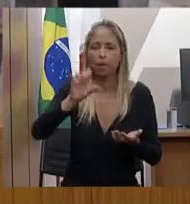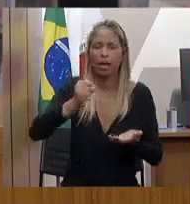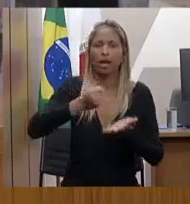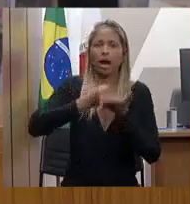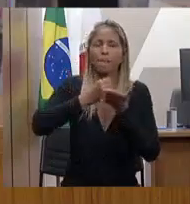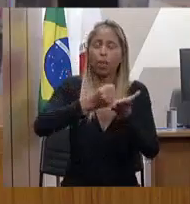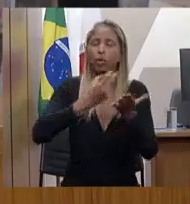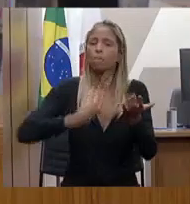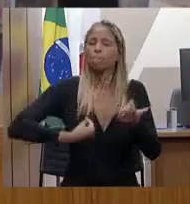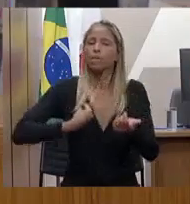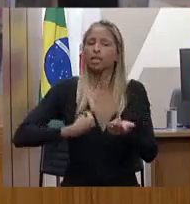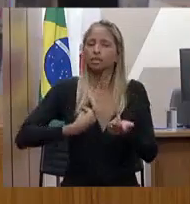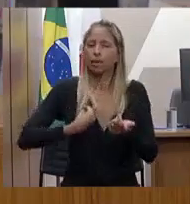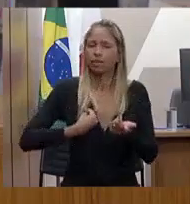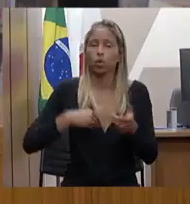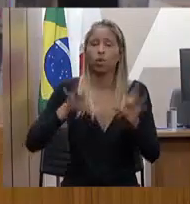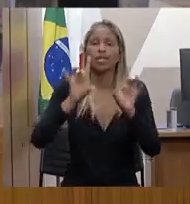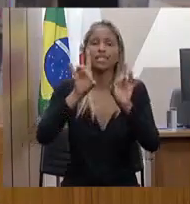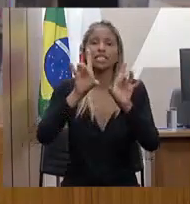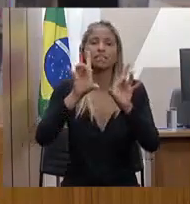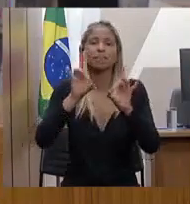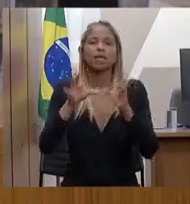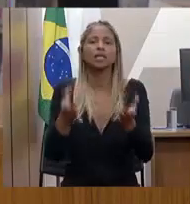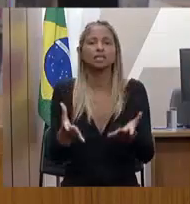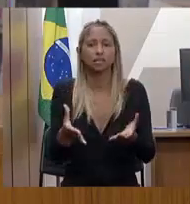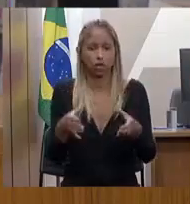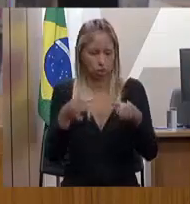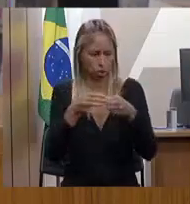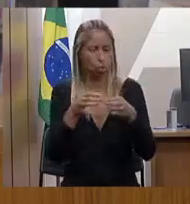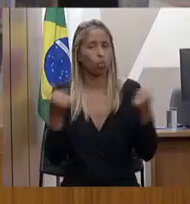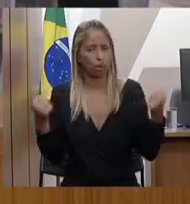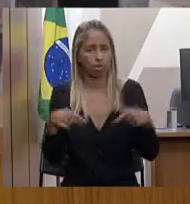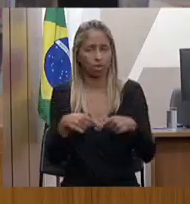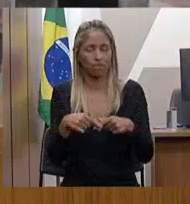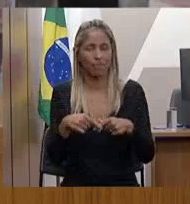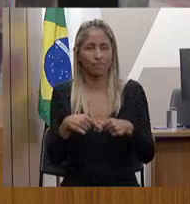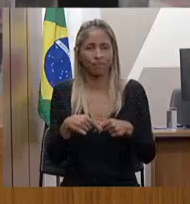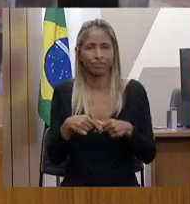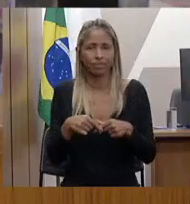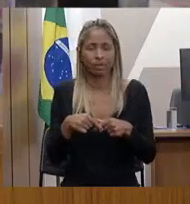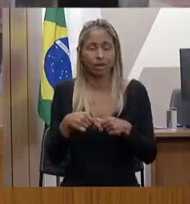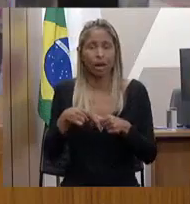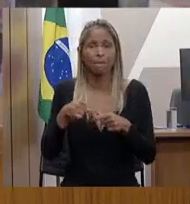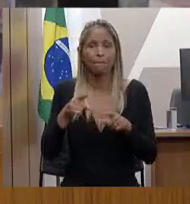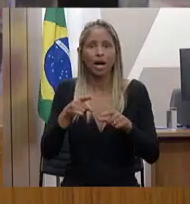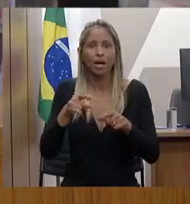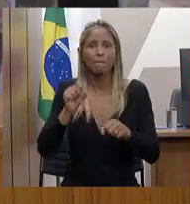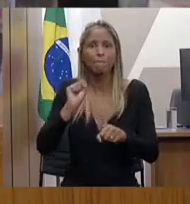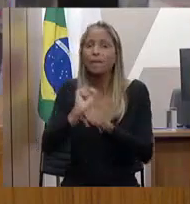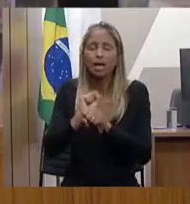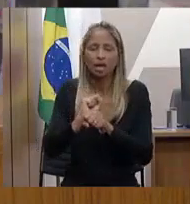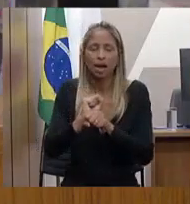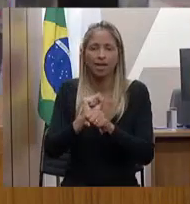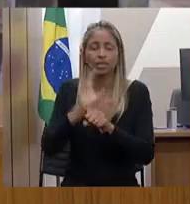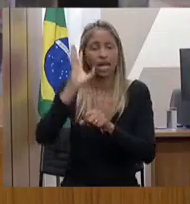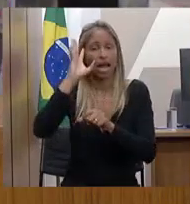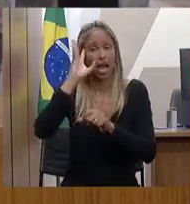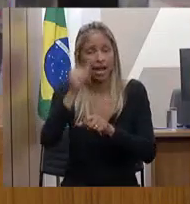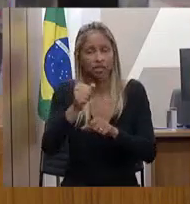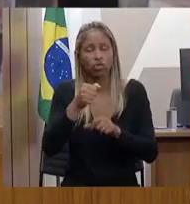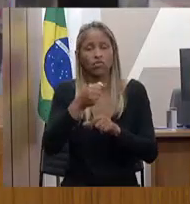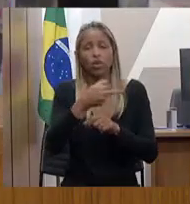e a participação especial dessa comissão para impedir né para resolver